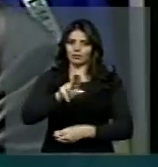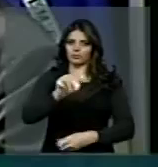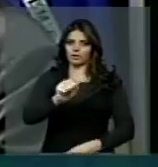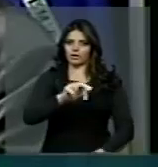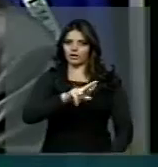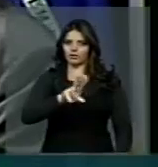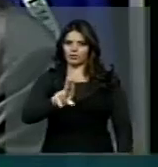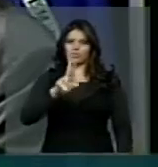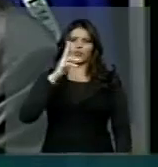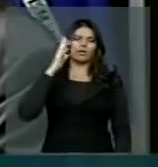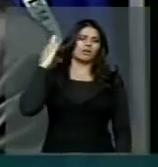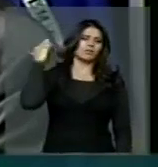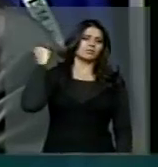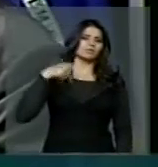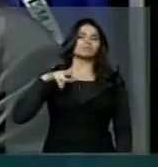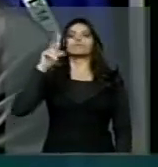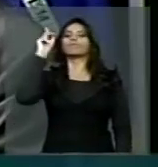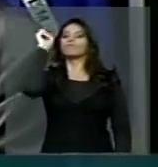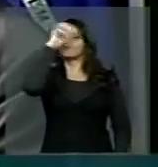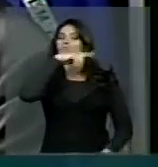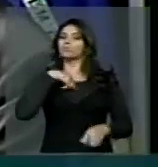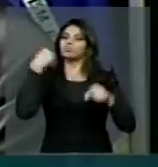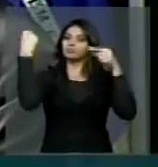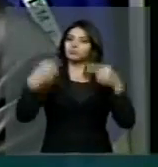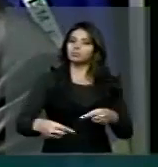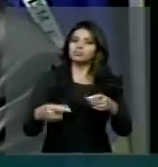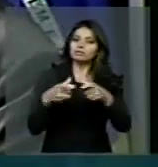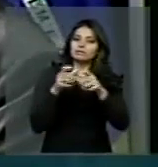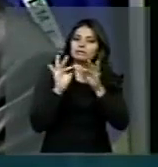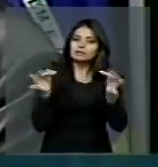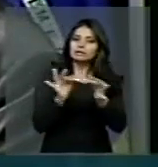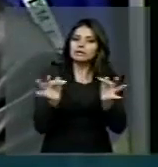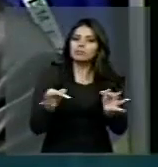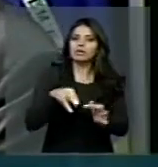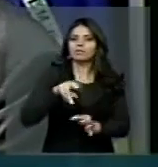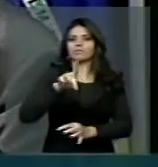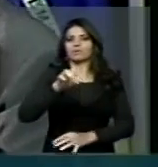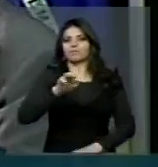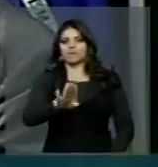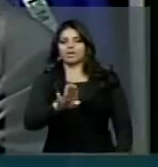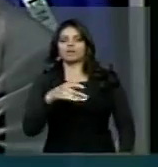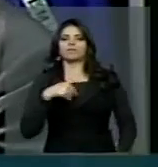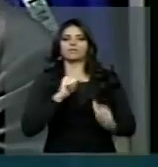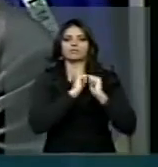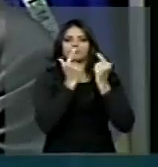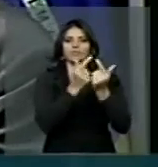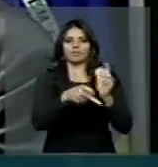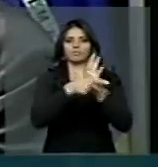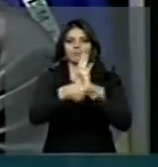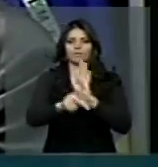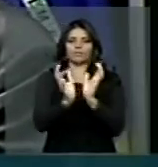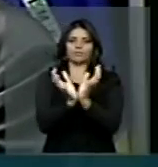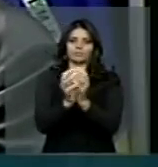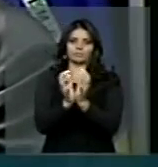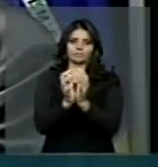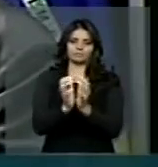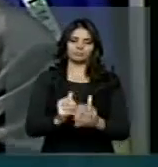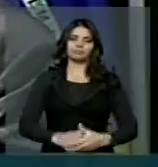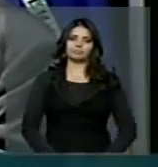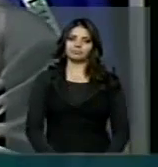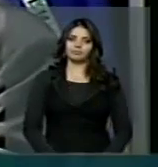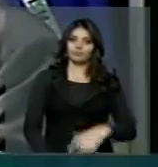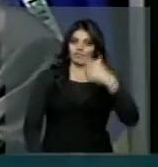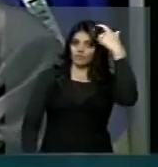Tempos difíceis de uma oposição muito pequena do MDB na Assembleia lá de Pernambuco, e